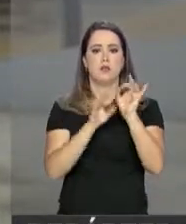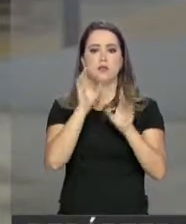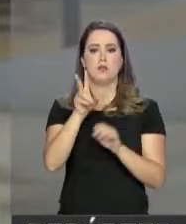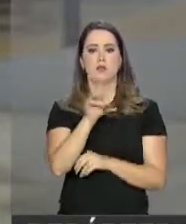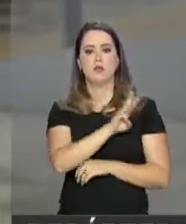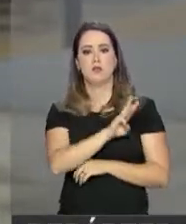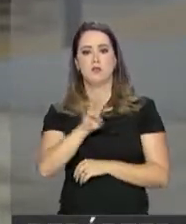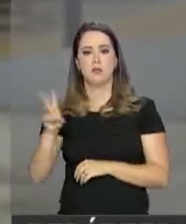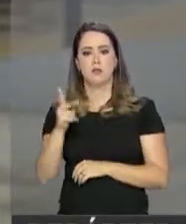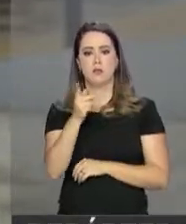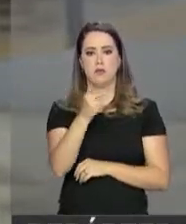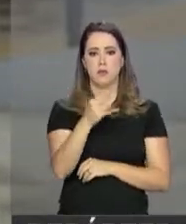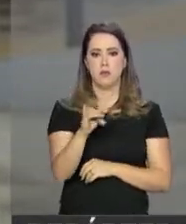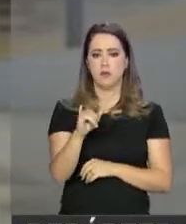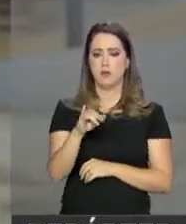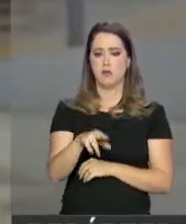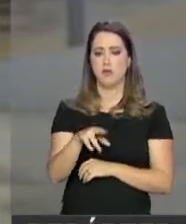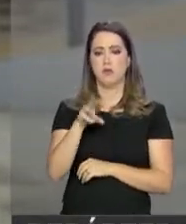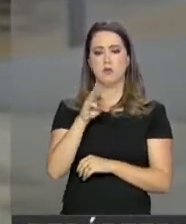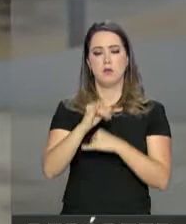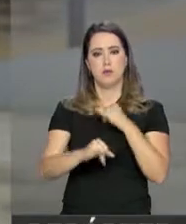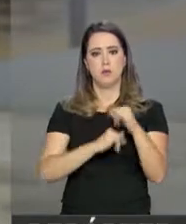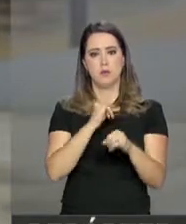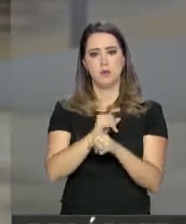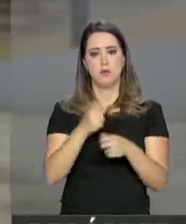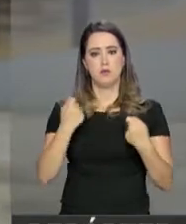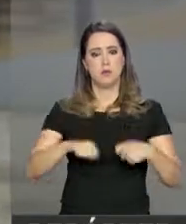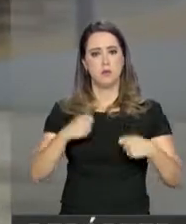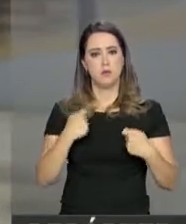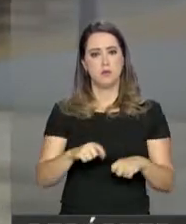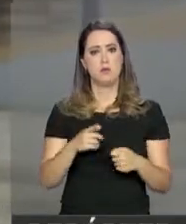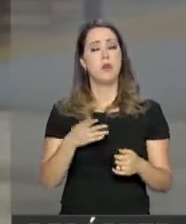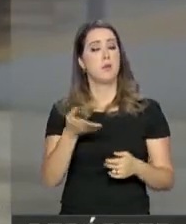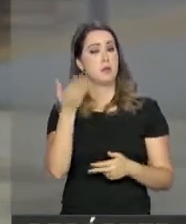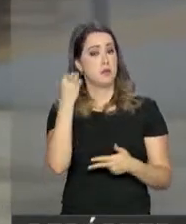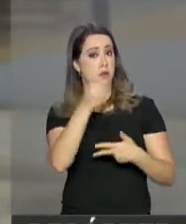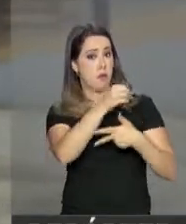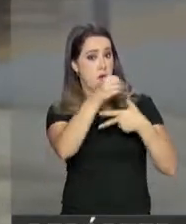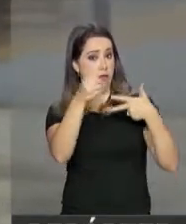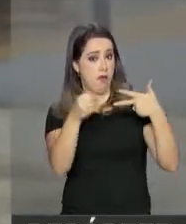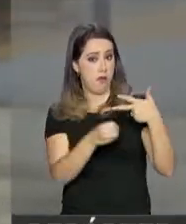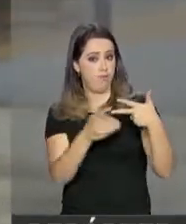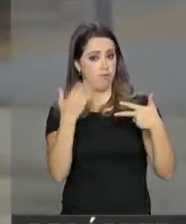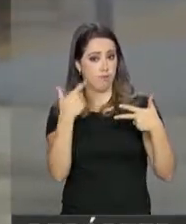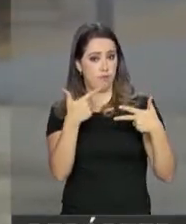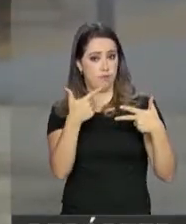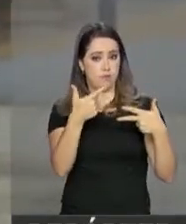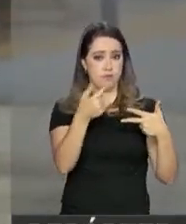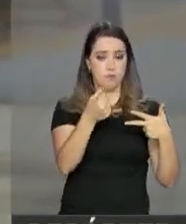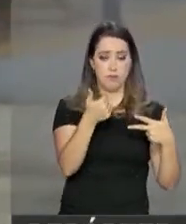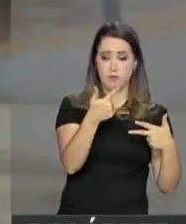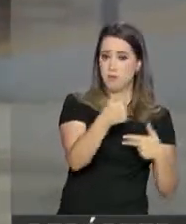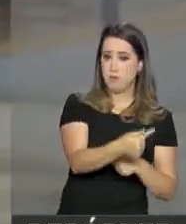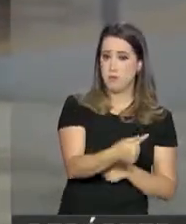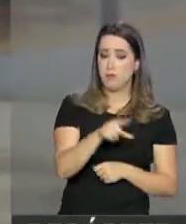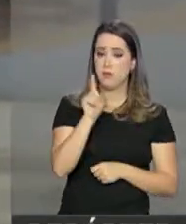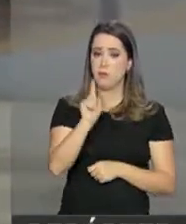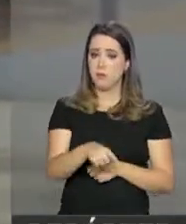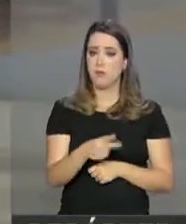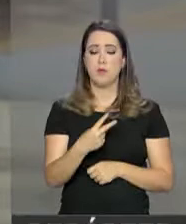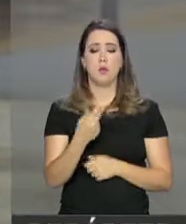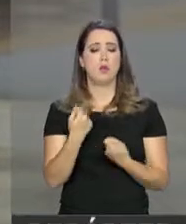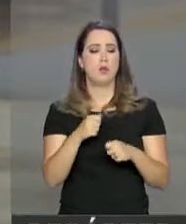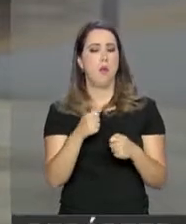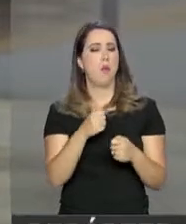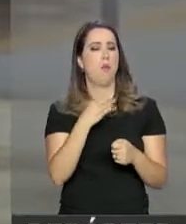na página do ProUni na internet. Para participar, o aluno deve ter feito a última edição do Enem, a de 2017, não